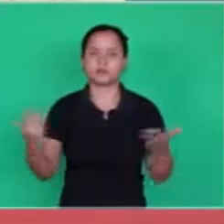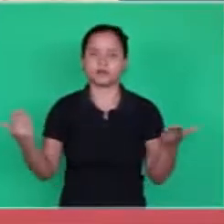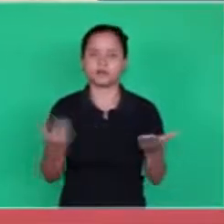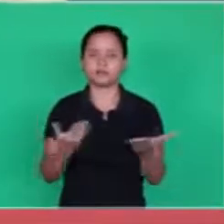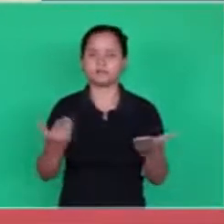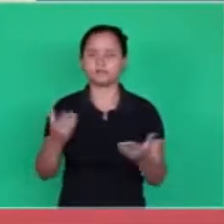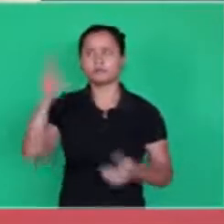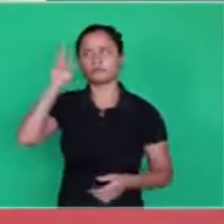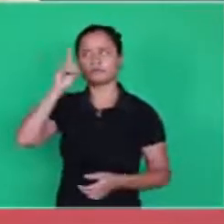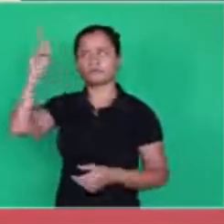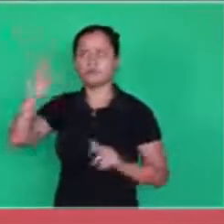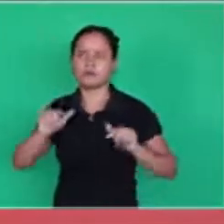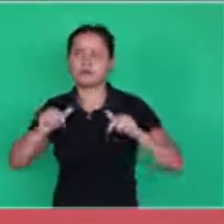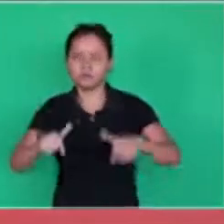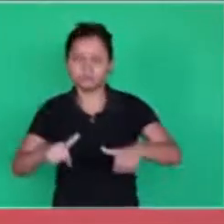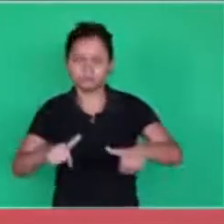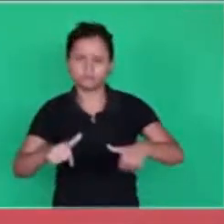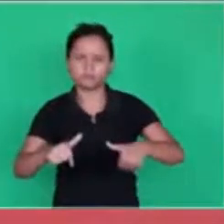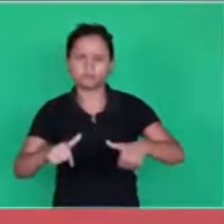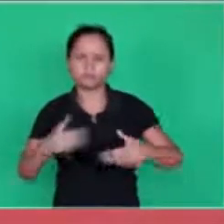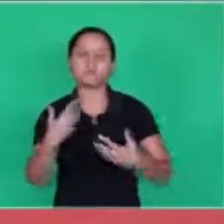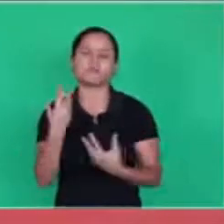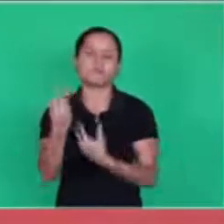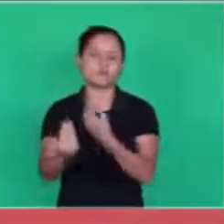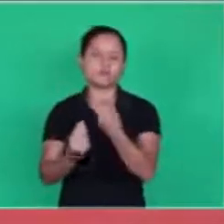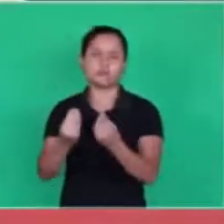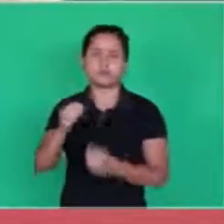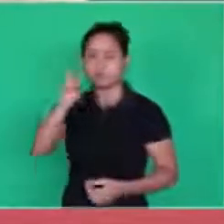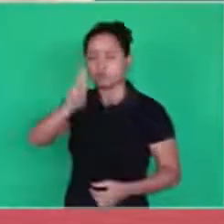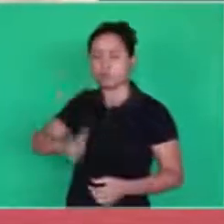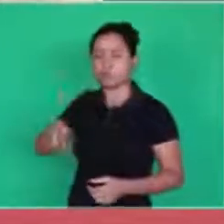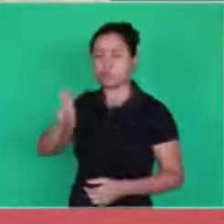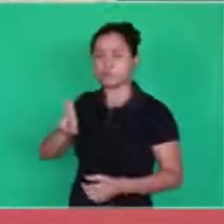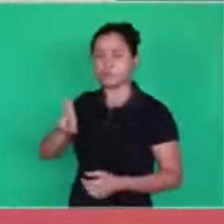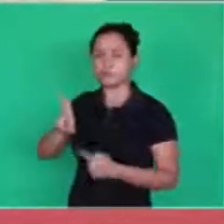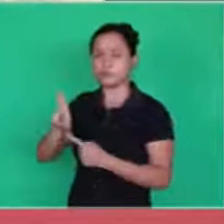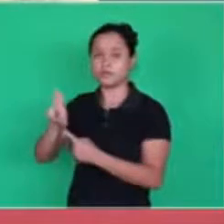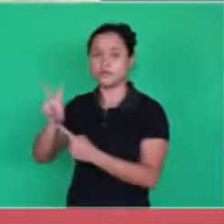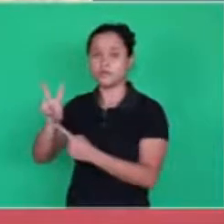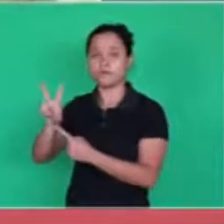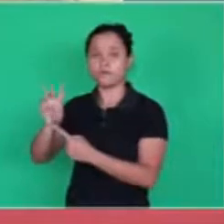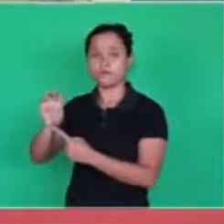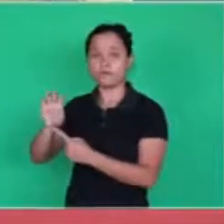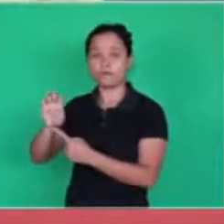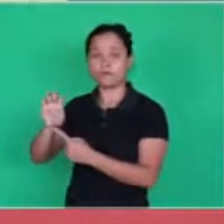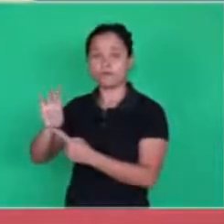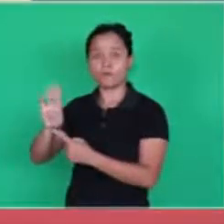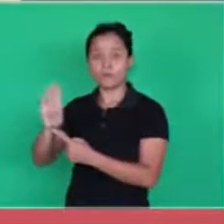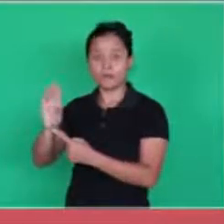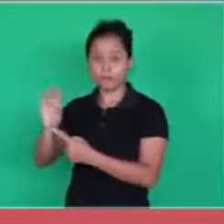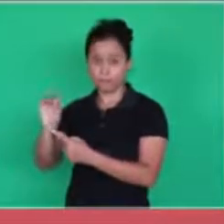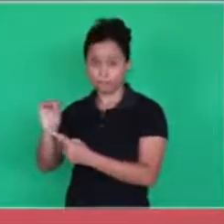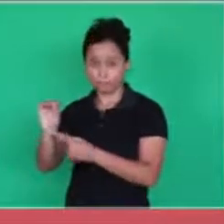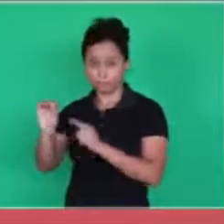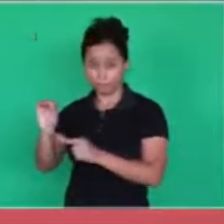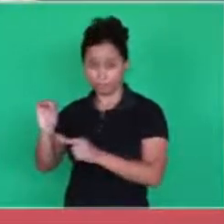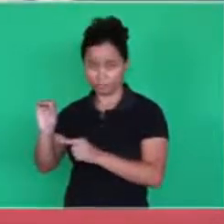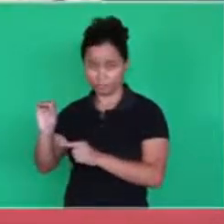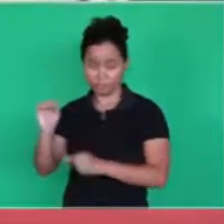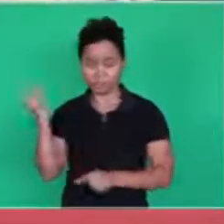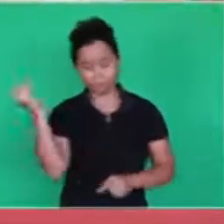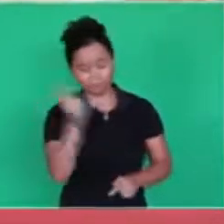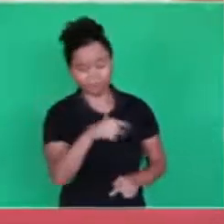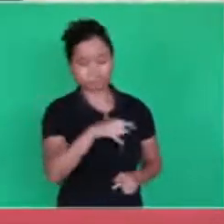faz? Então, ele usa o verbo para se dirigir ao mundo. Ele não se diz, eu sou